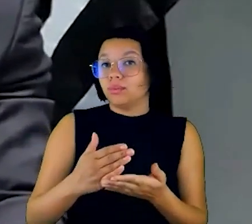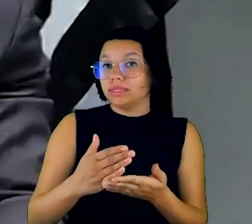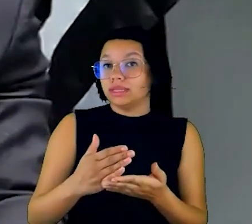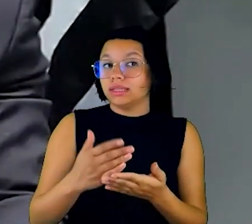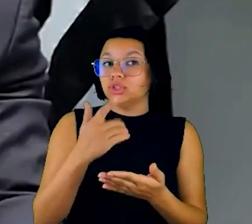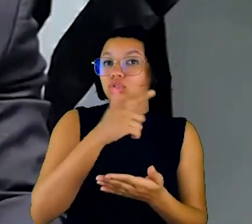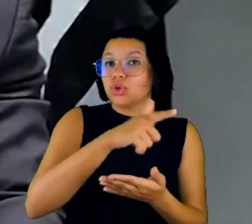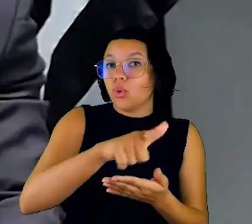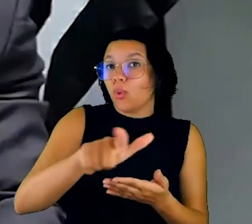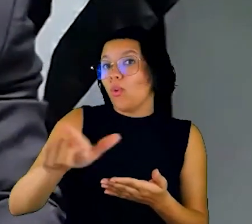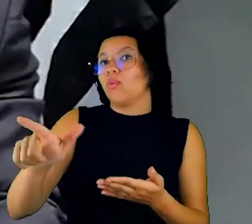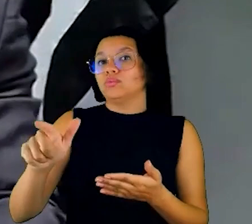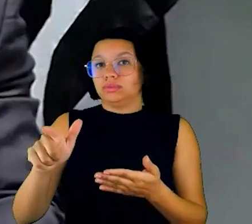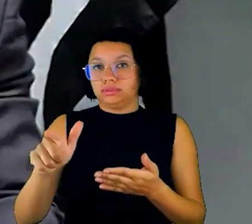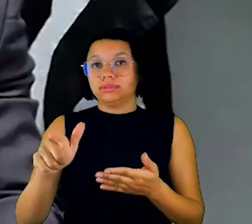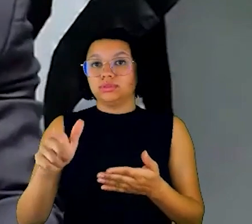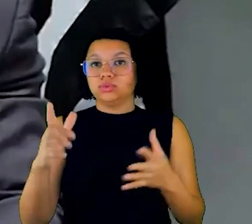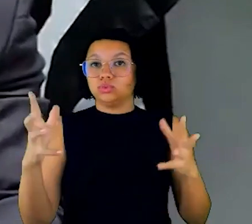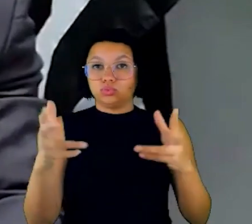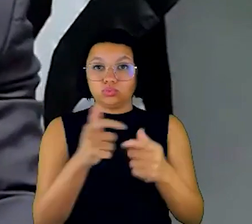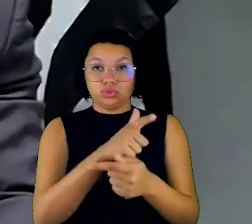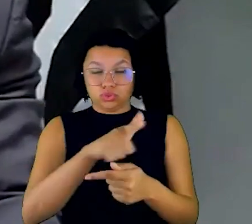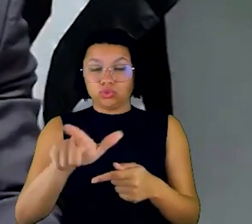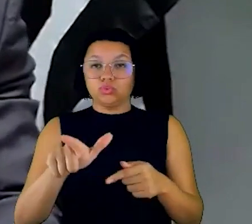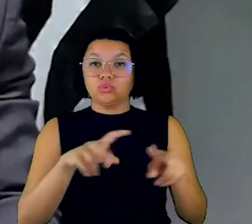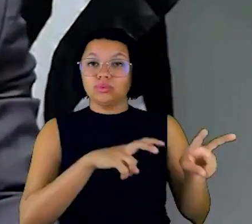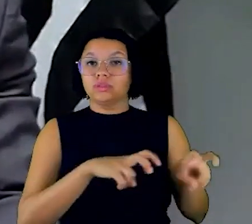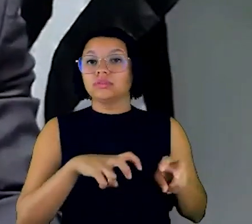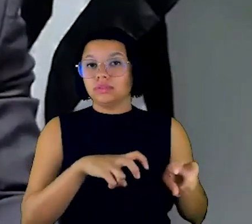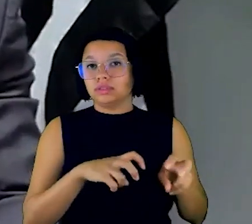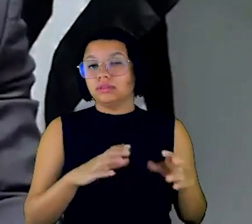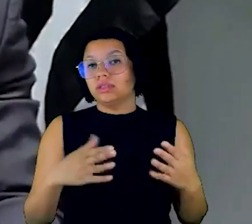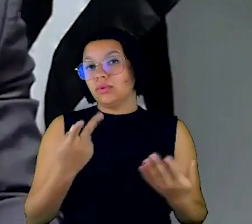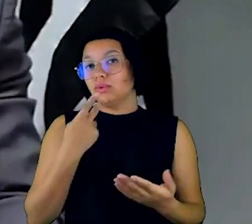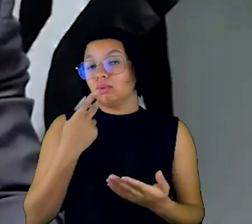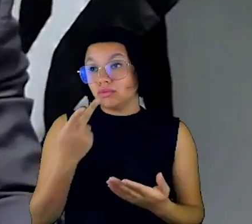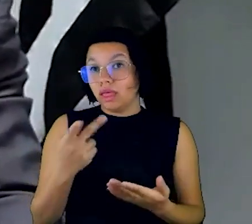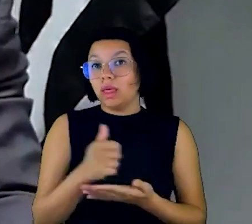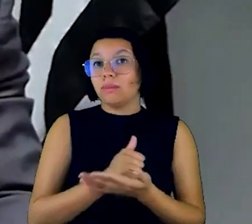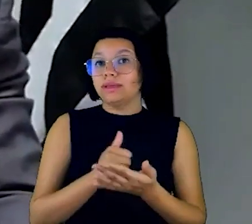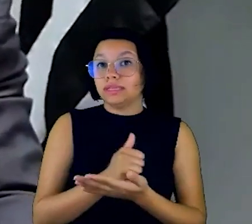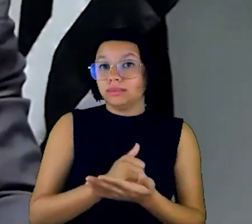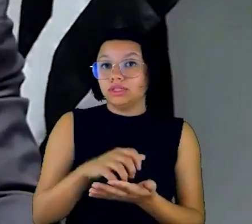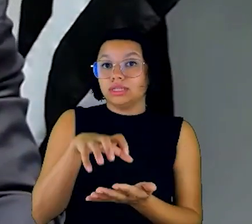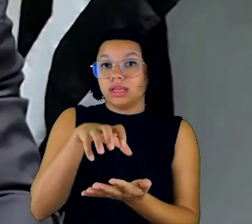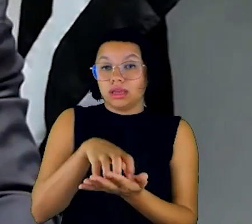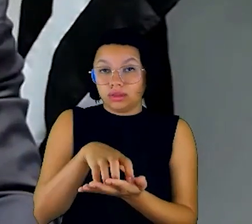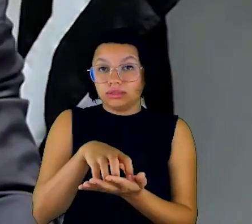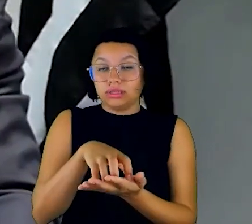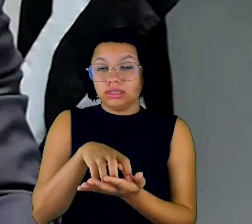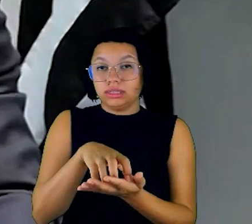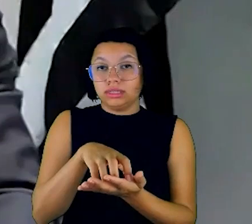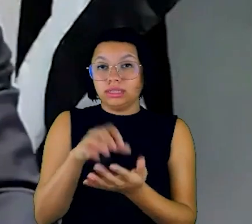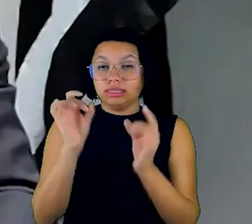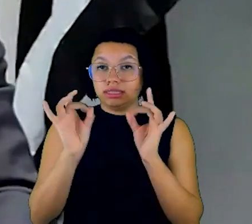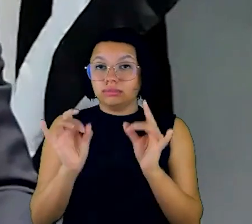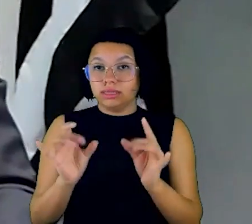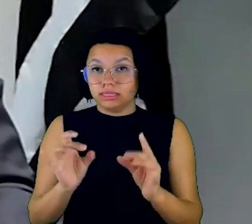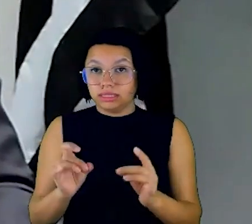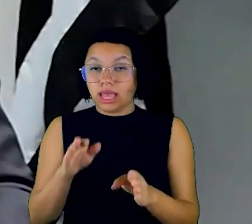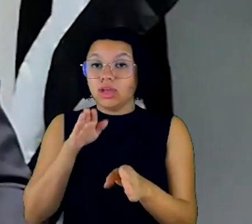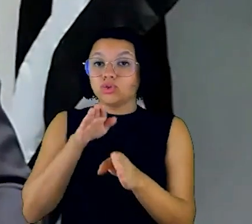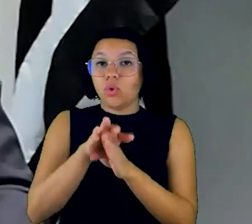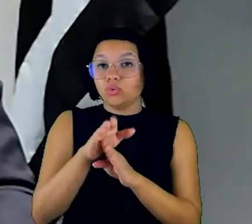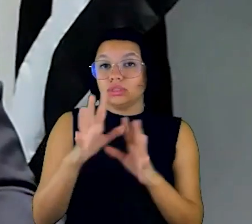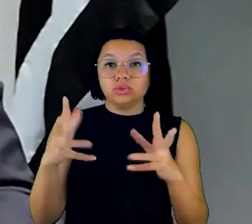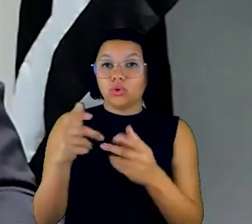demais fazendas. E aí eu estou falando basicamente dessas autarquias especiais, os conselhos, e também pelos órgãos